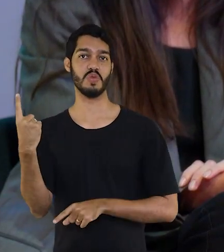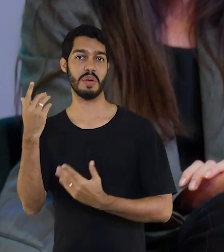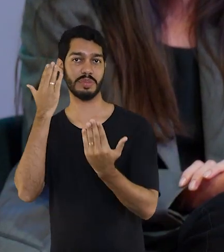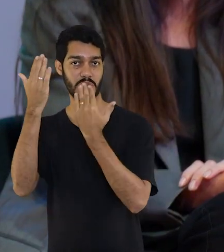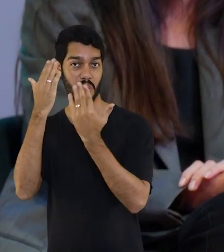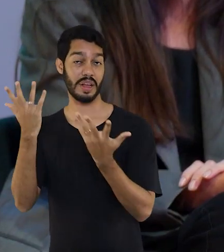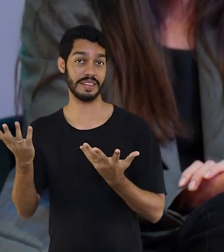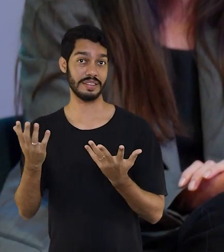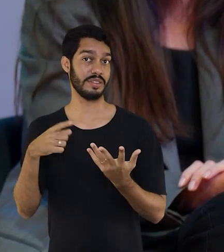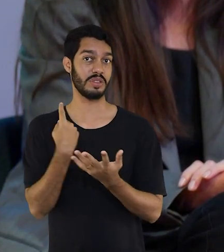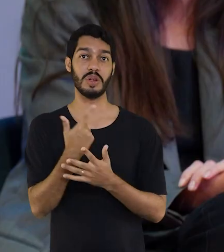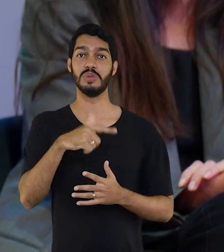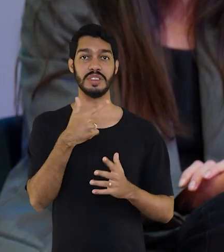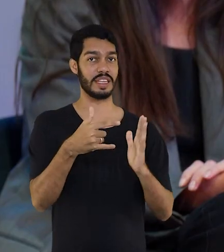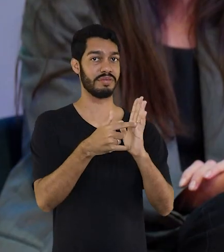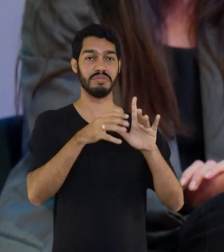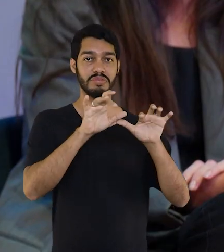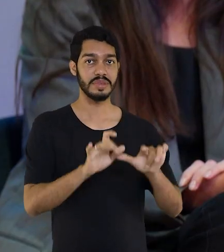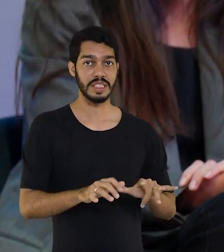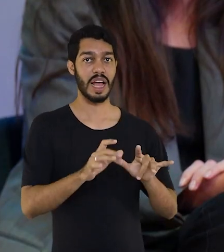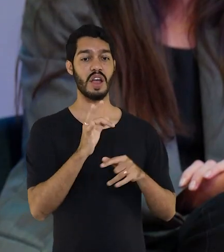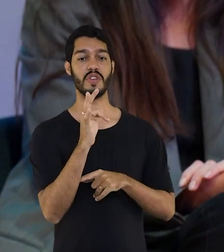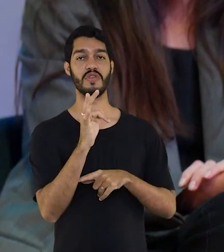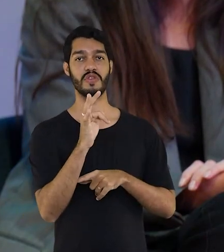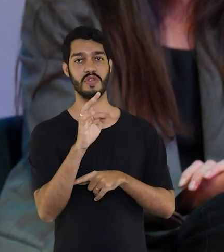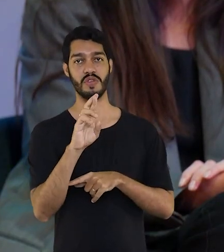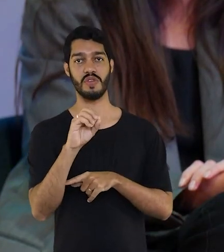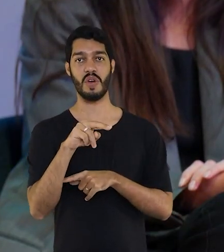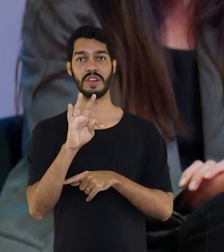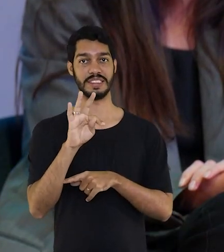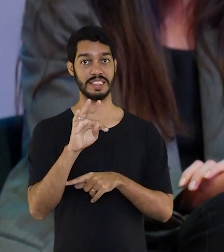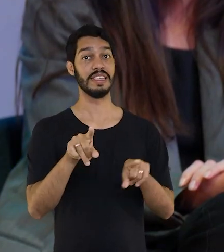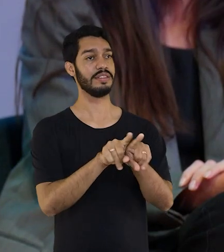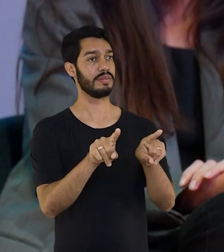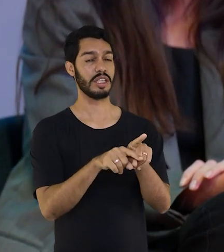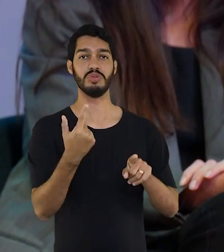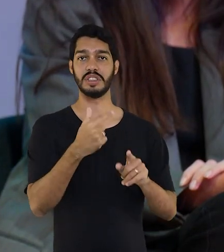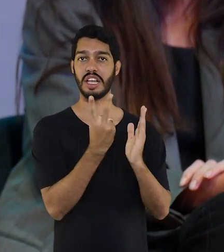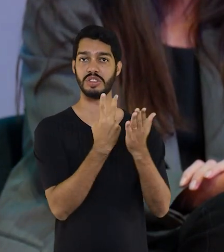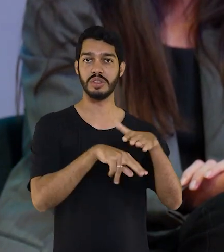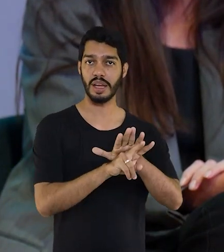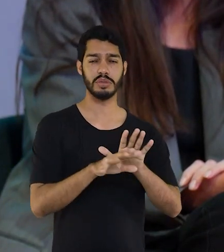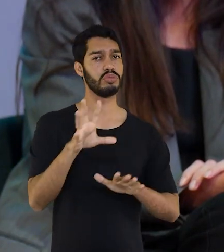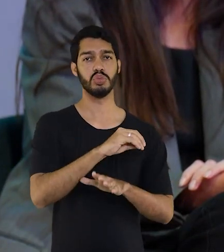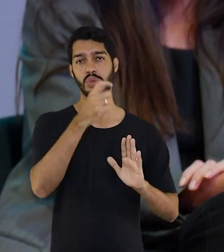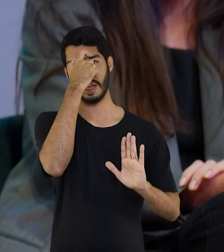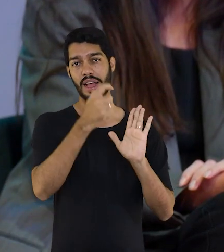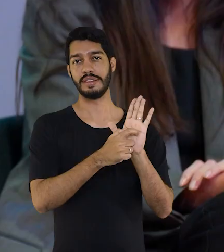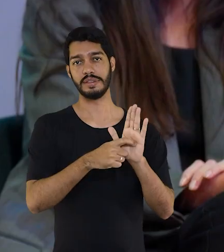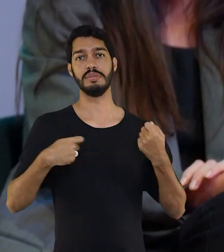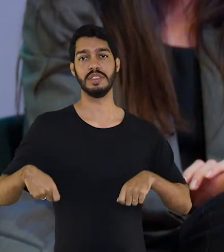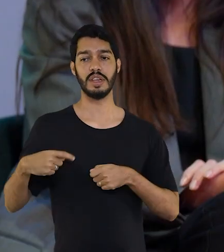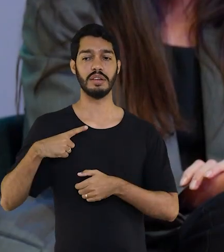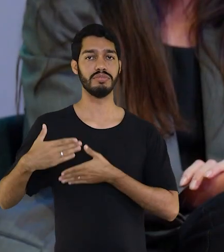se retroalimenta. E a gente, só para vocês terem uma ideia, a gente não tem engenheiro de front-end, não tem designer. Cara, tudo AI, tudo AI, tudo AI. E a gente poderia